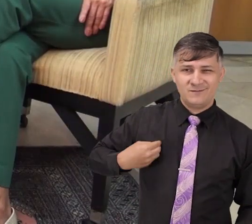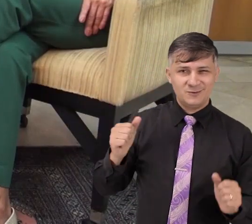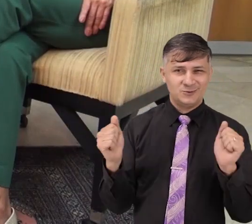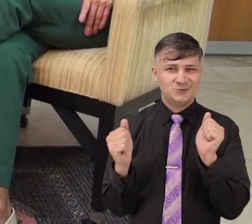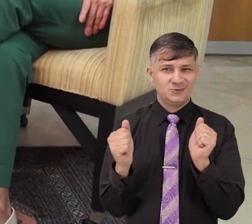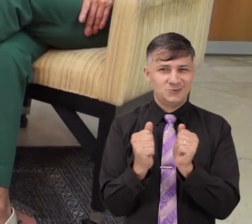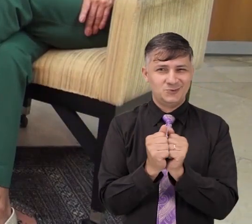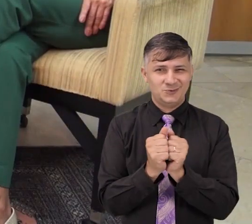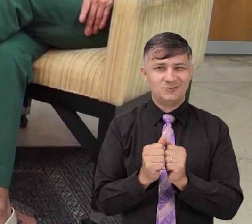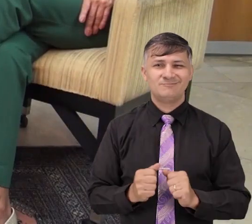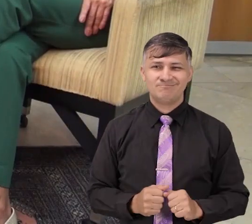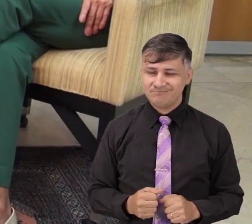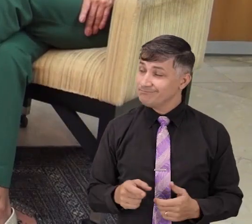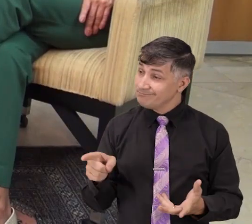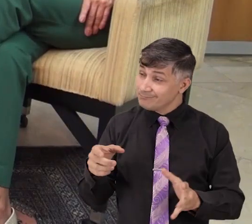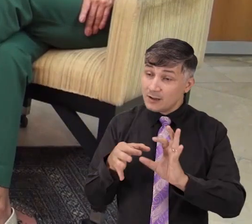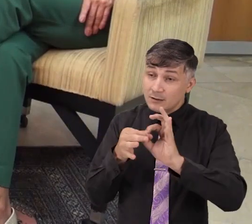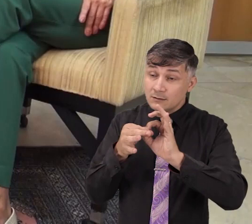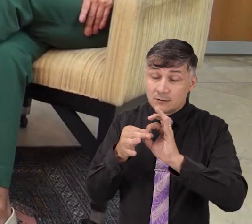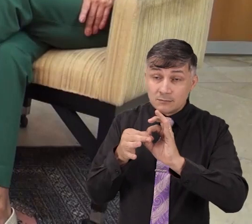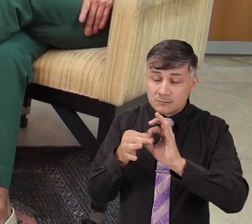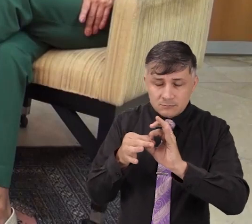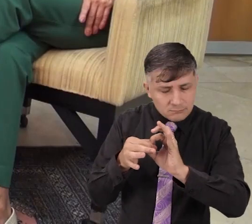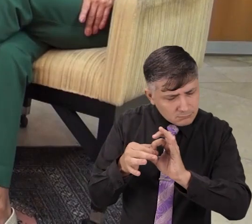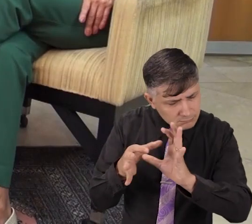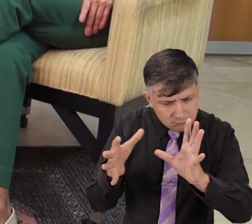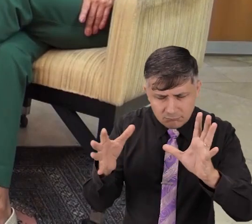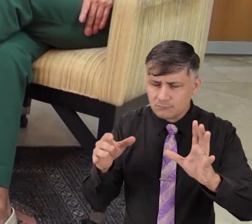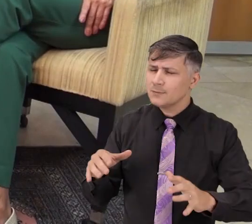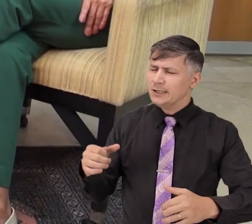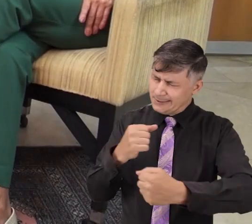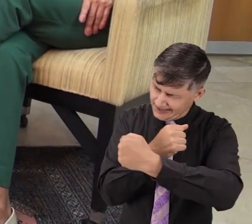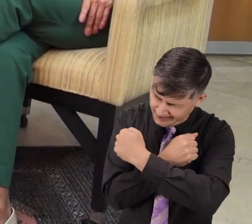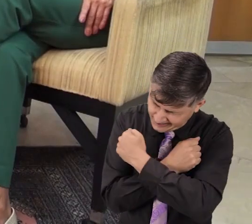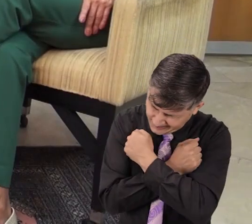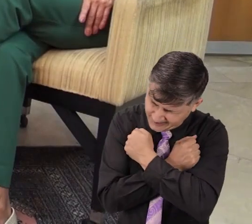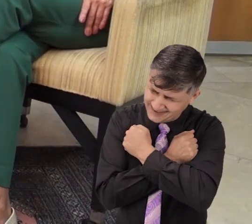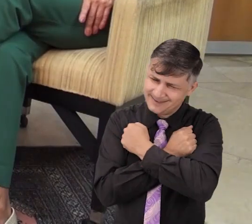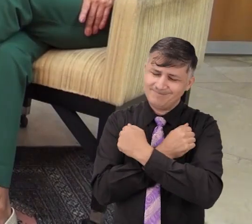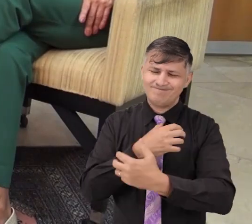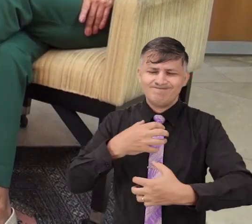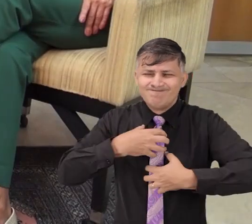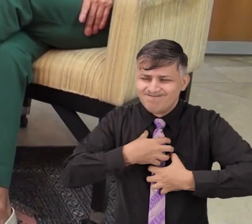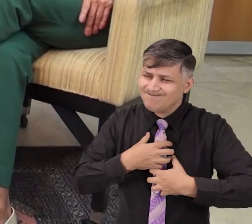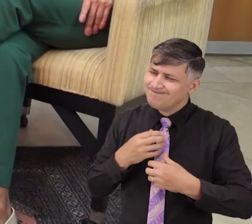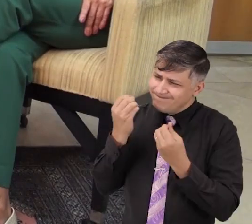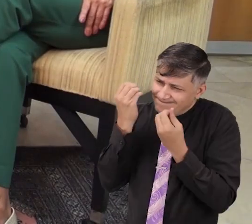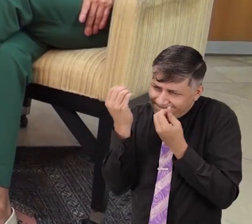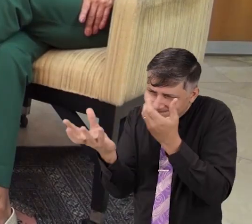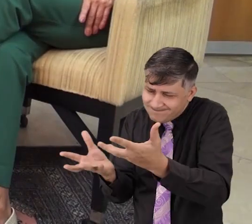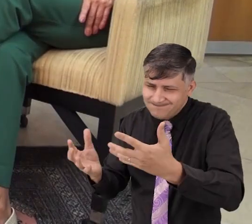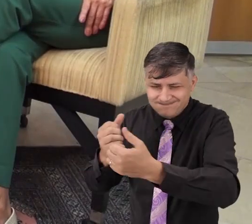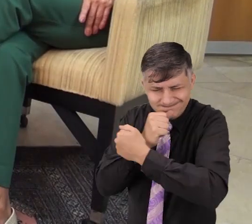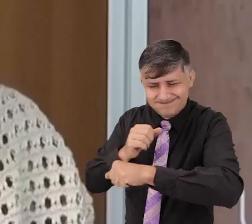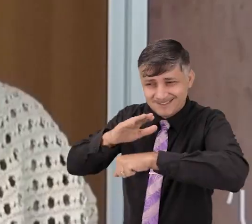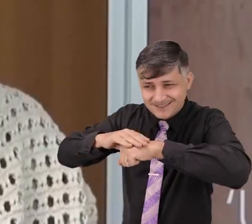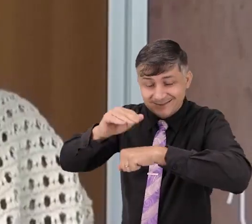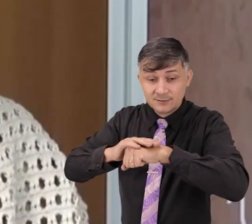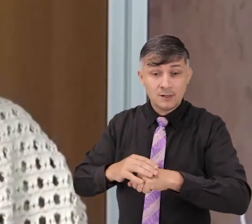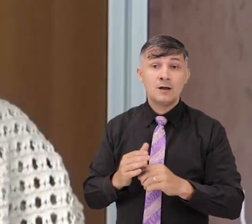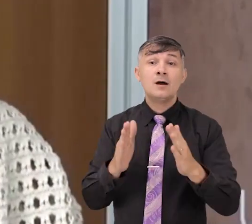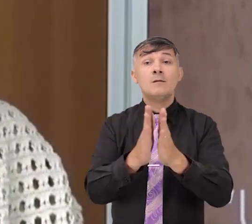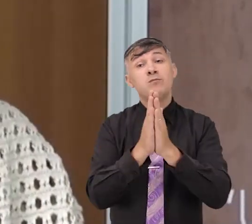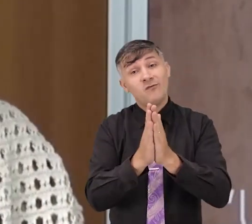conosco. Sinta-se muito saudada, muito abraçada. Foi ótima essa nossa conversa. E, por